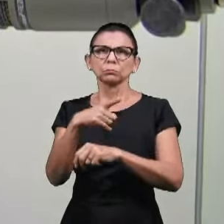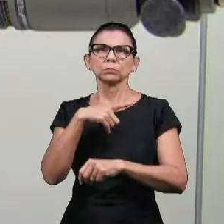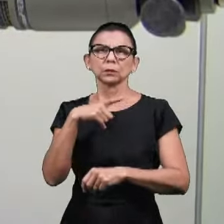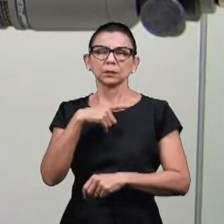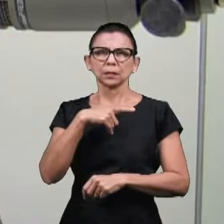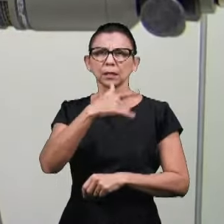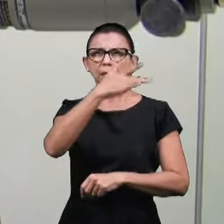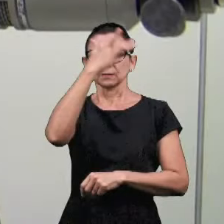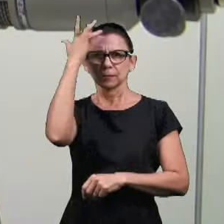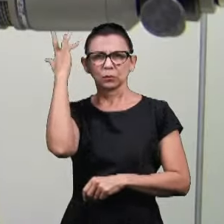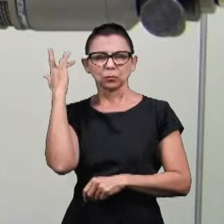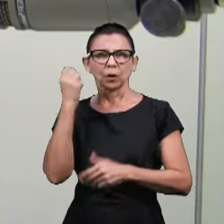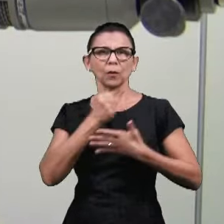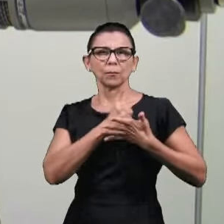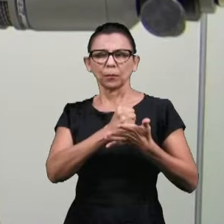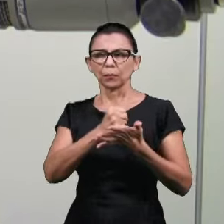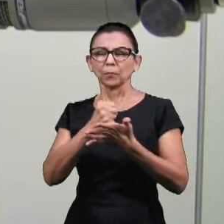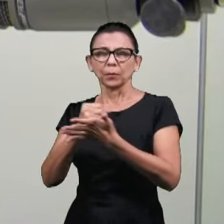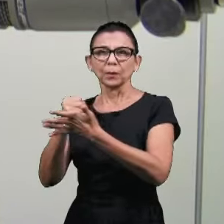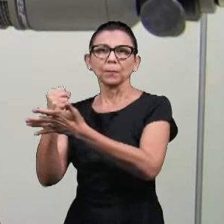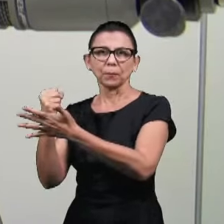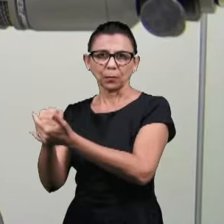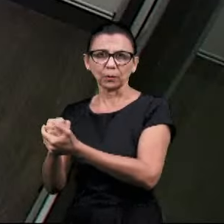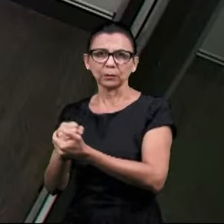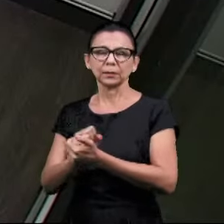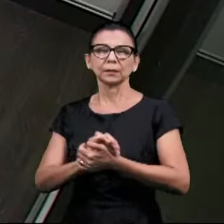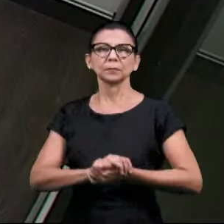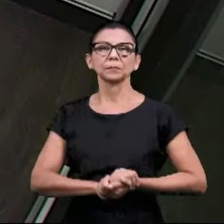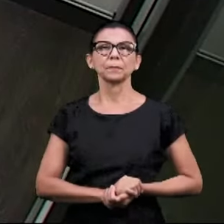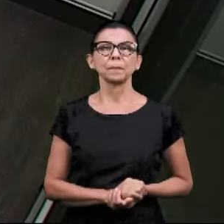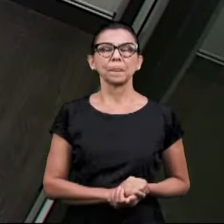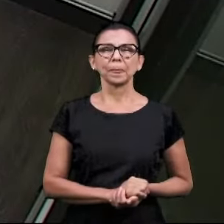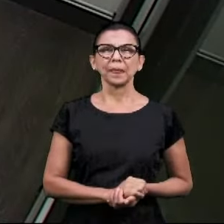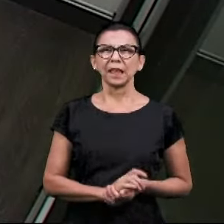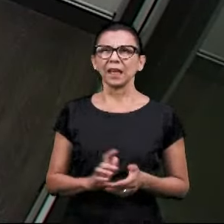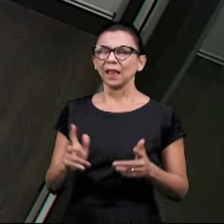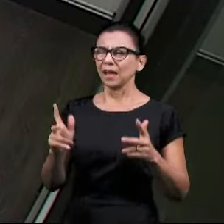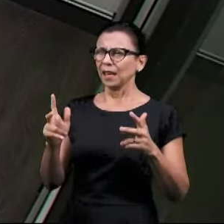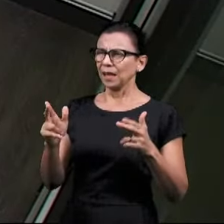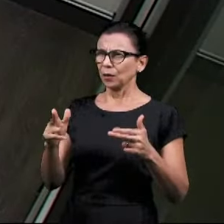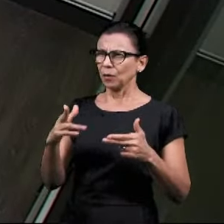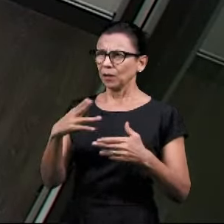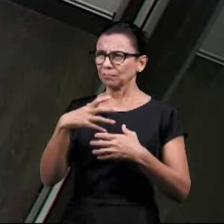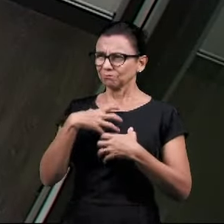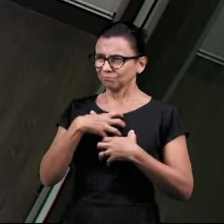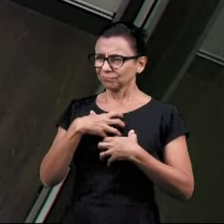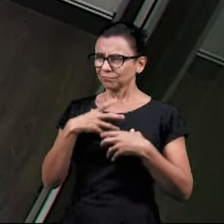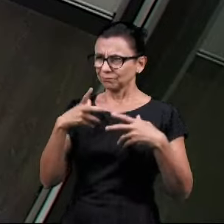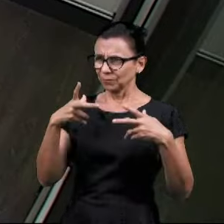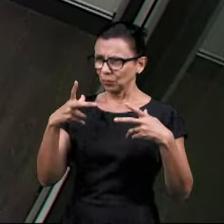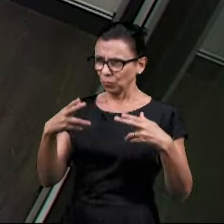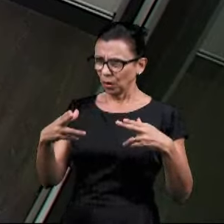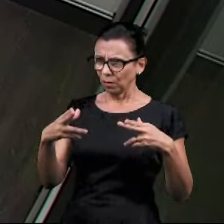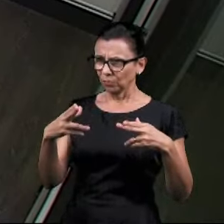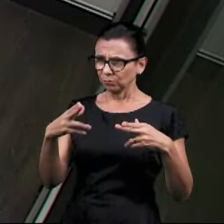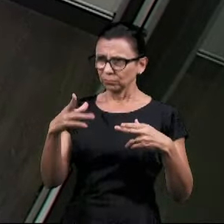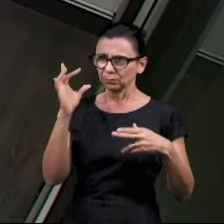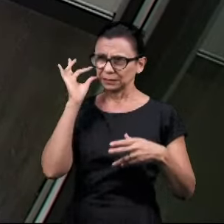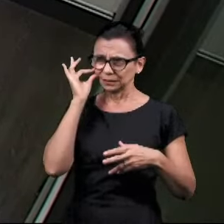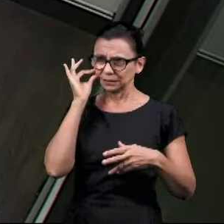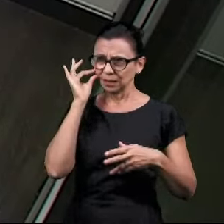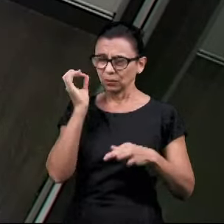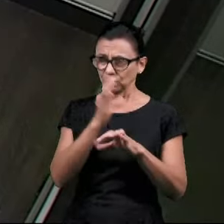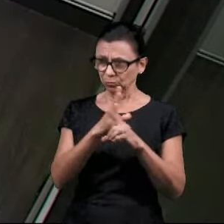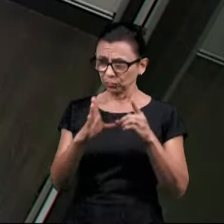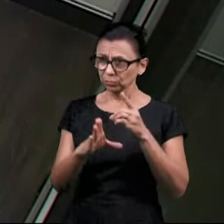mesma responsabilidade, pastor, né? Eu vejo assim, Elias, o Espírito